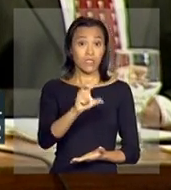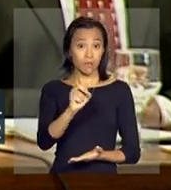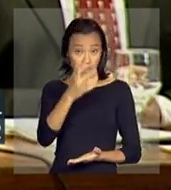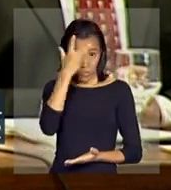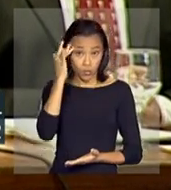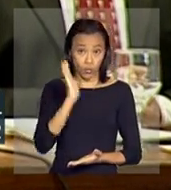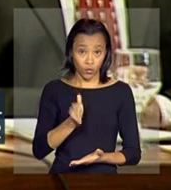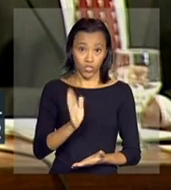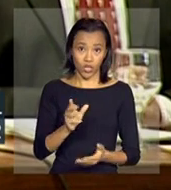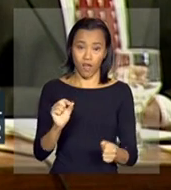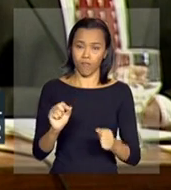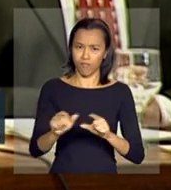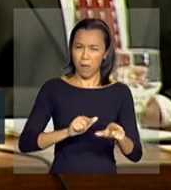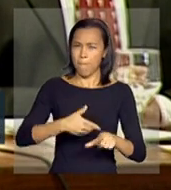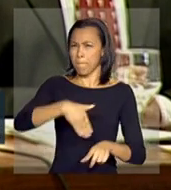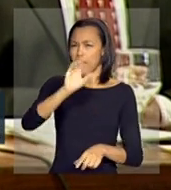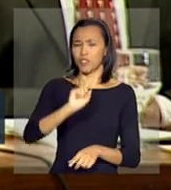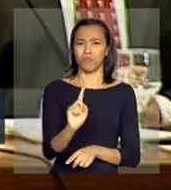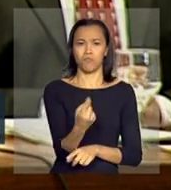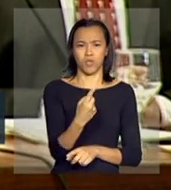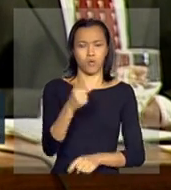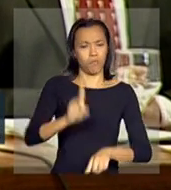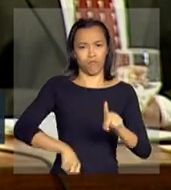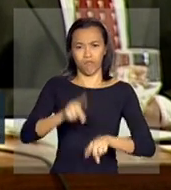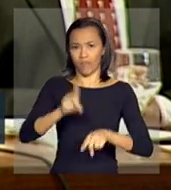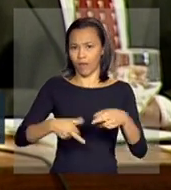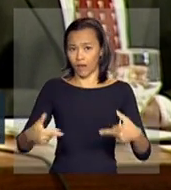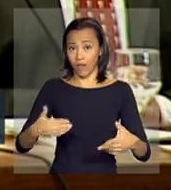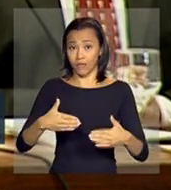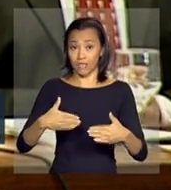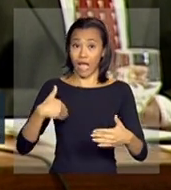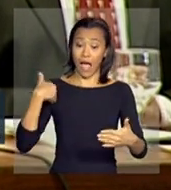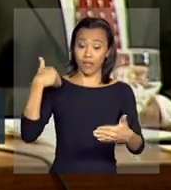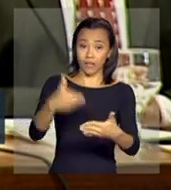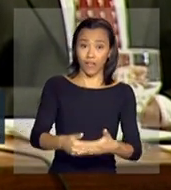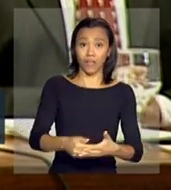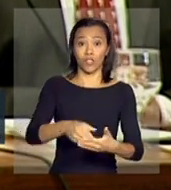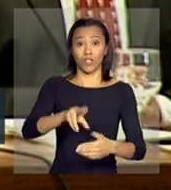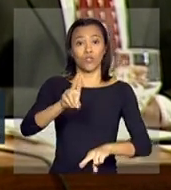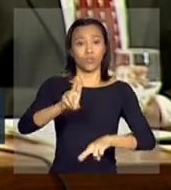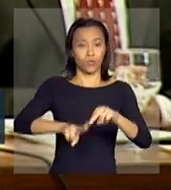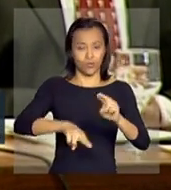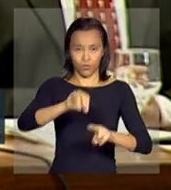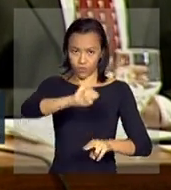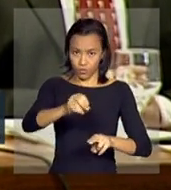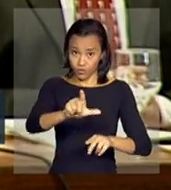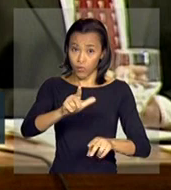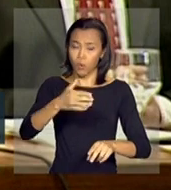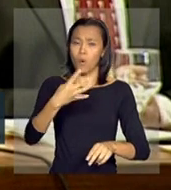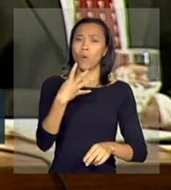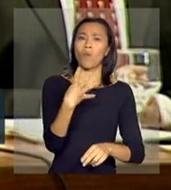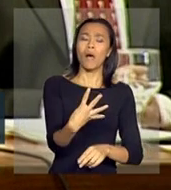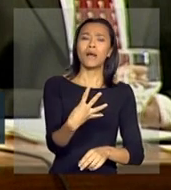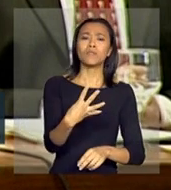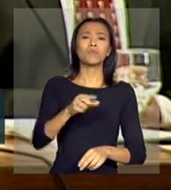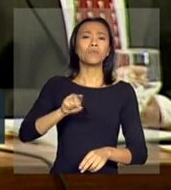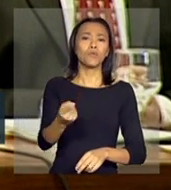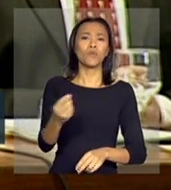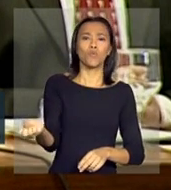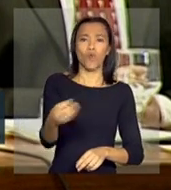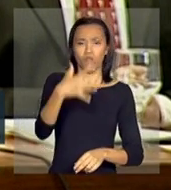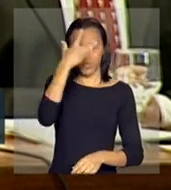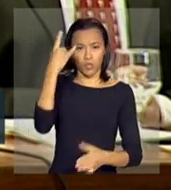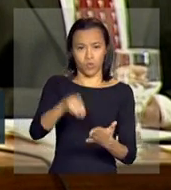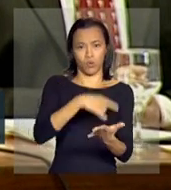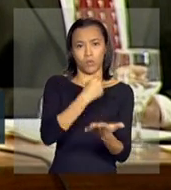eixos, mais de 1.200 equipamentos. Daqui para julho, nós estamos contratando 4 mil novas pessoas e